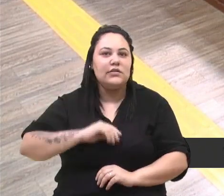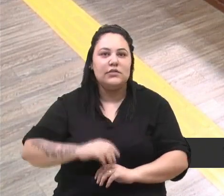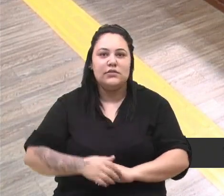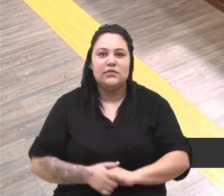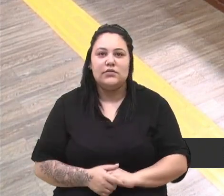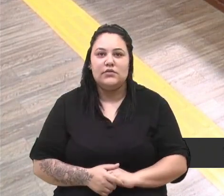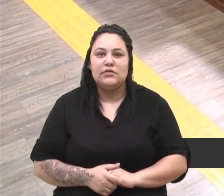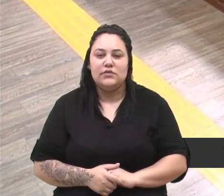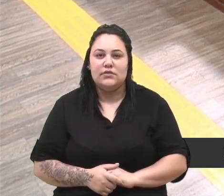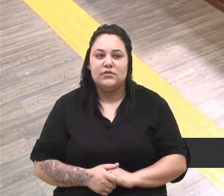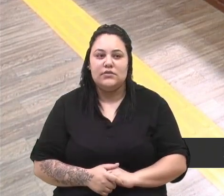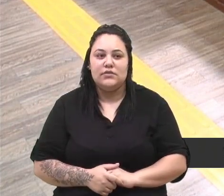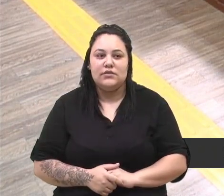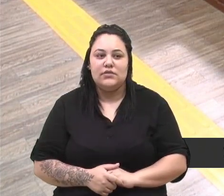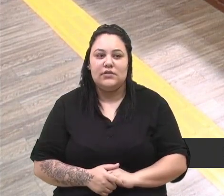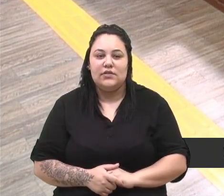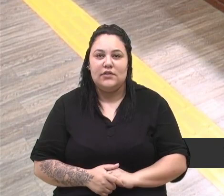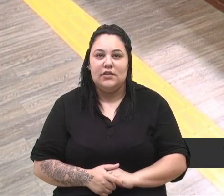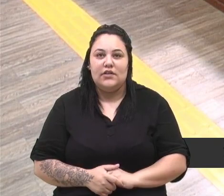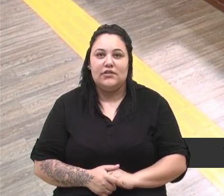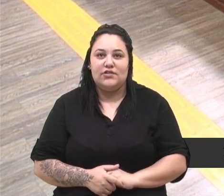Me chuta.